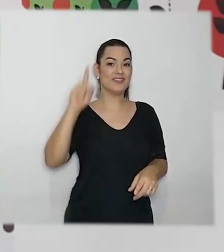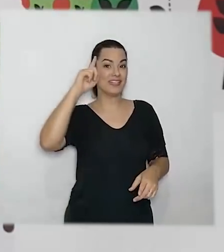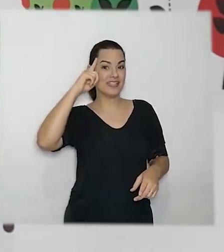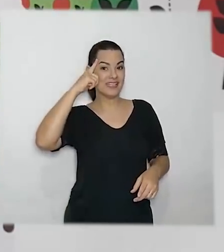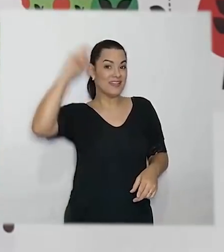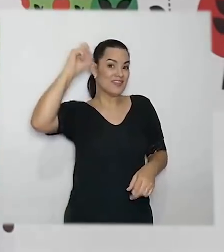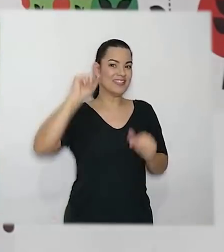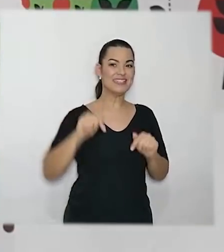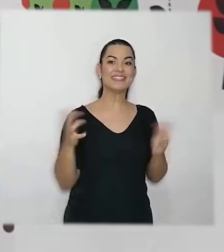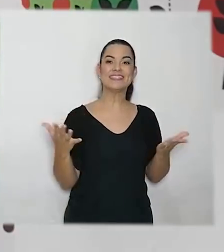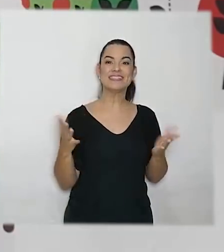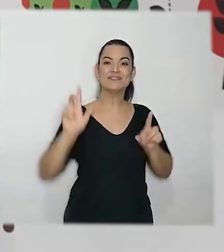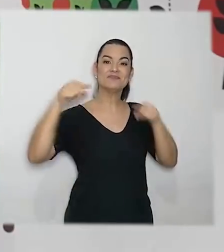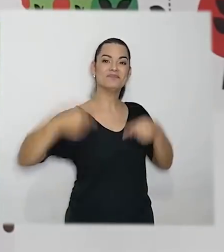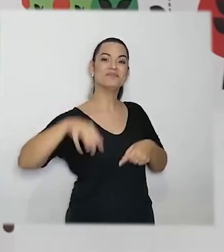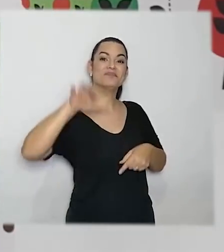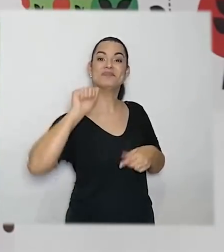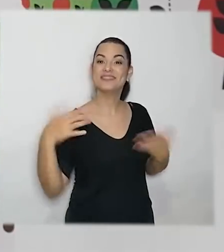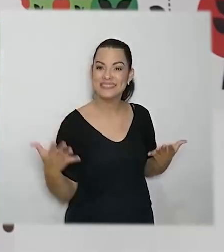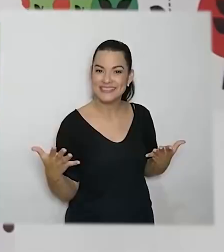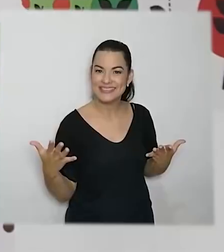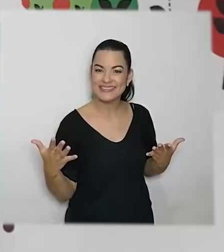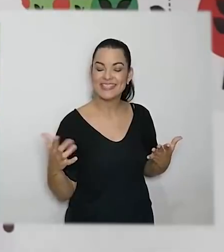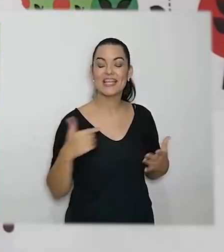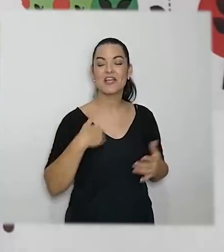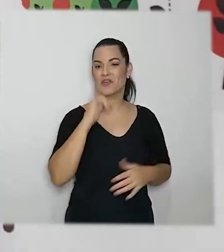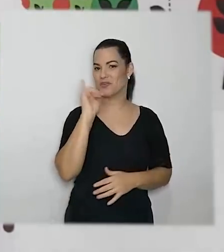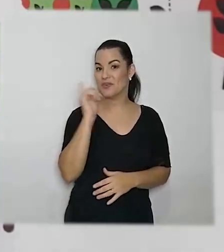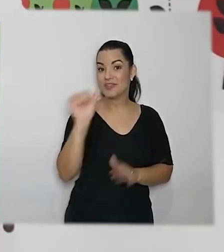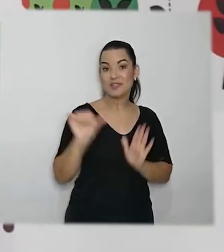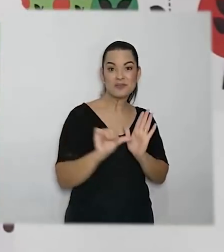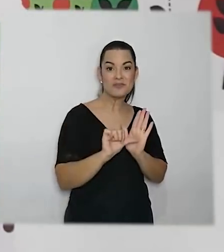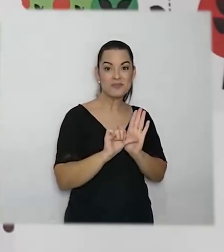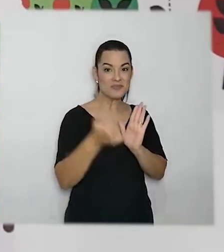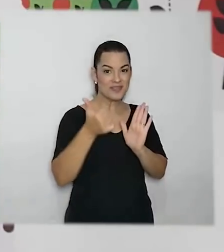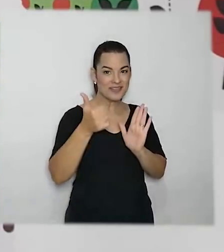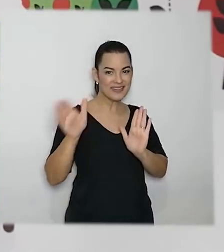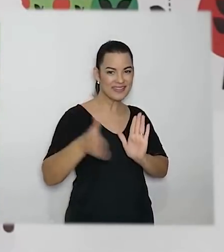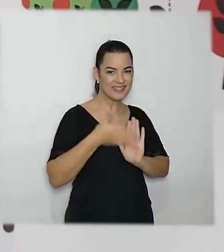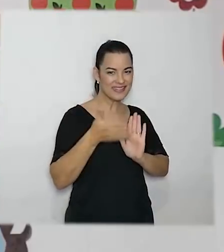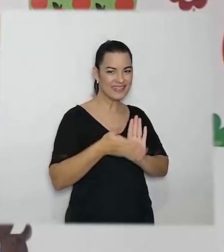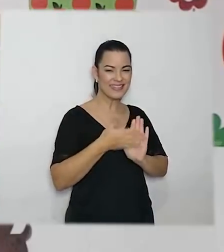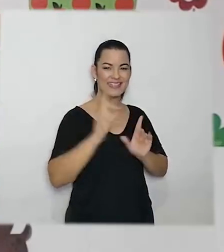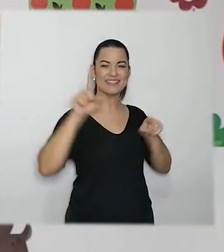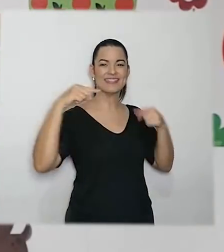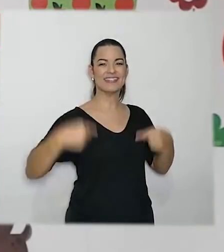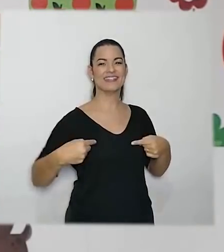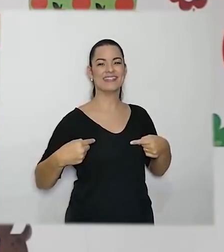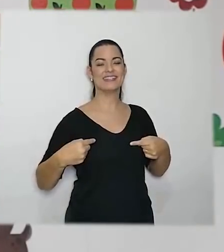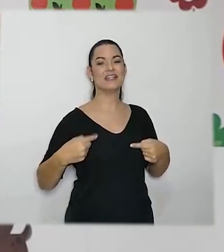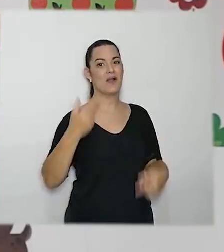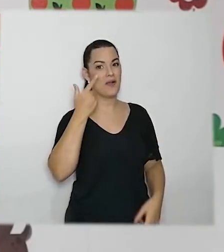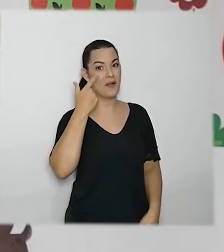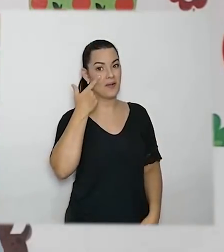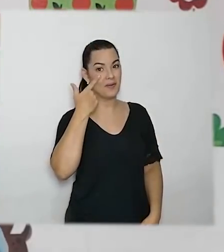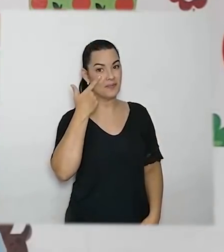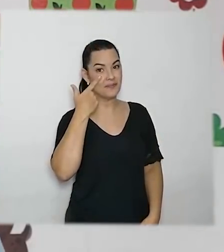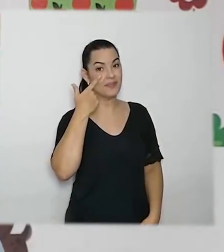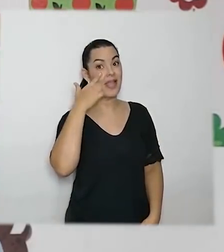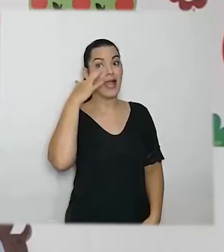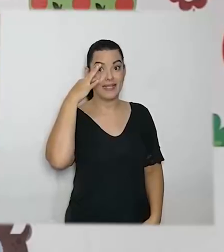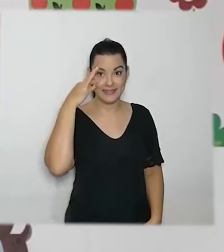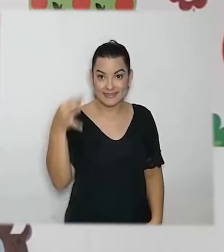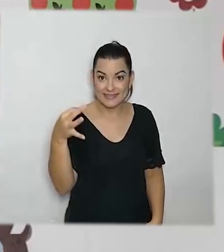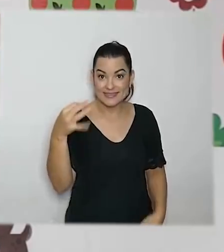te contar qual será a nossa primeira proposta de desafio. Então vamos lá,